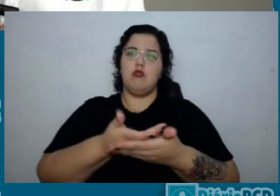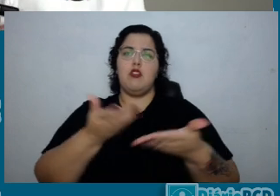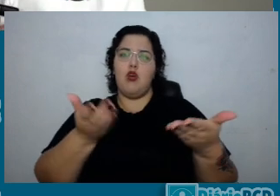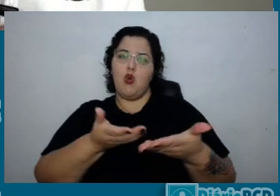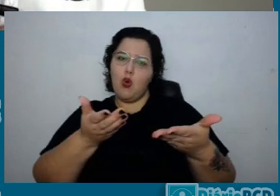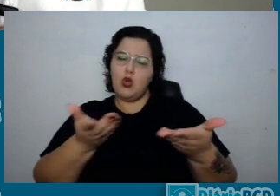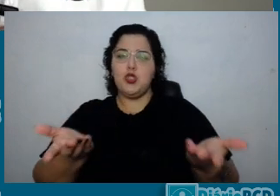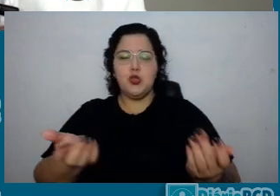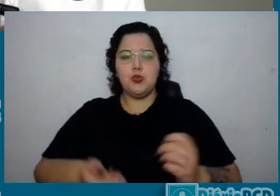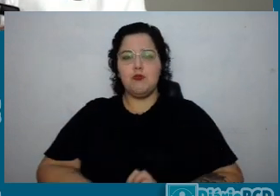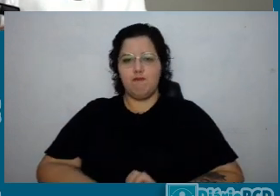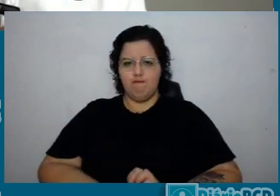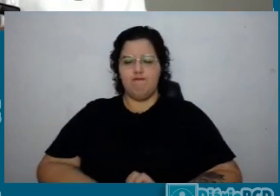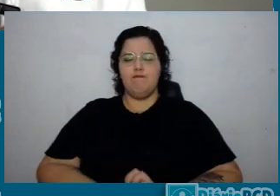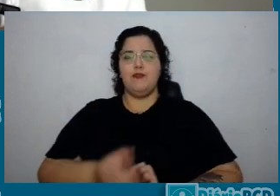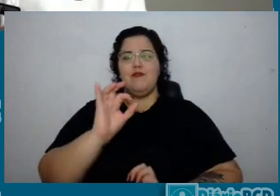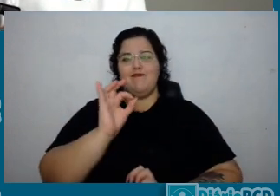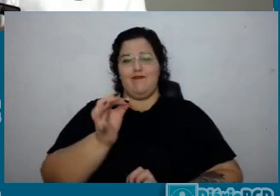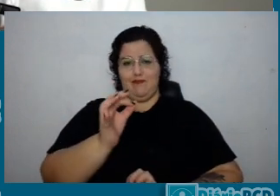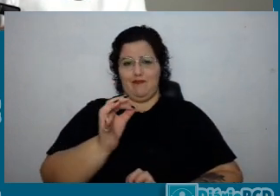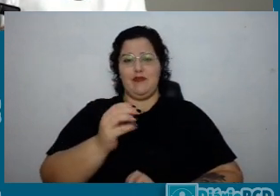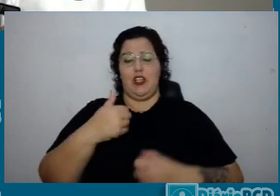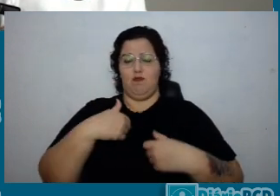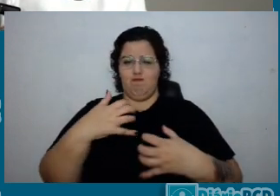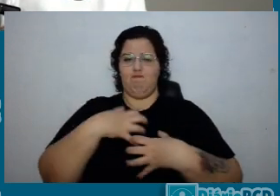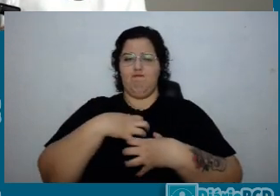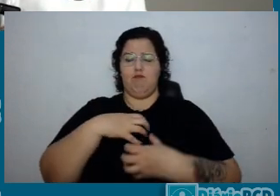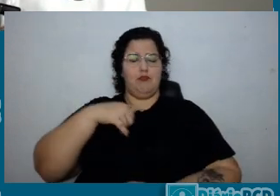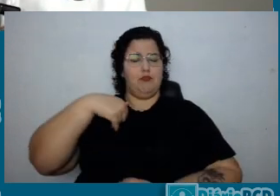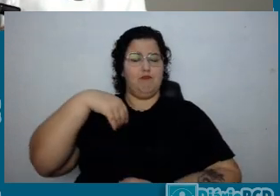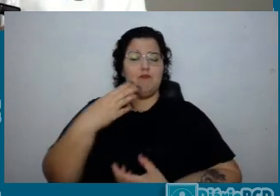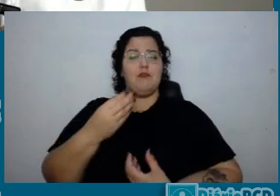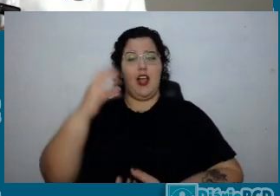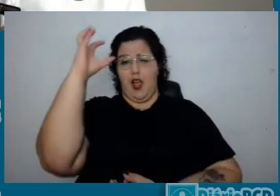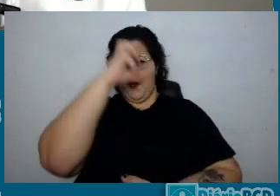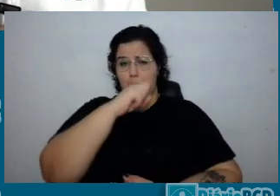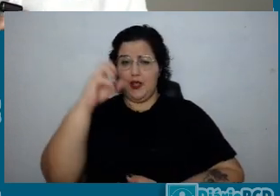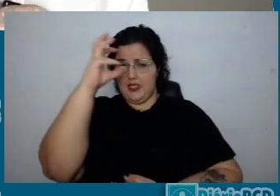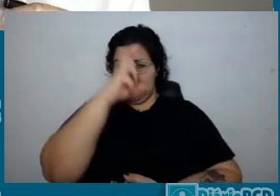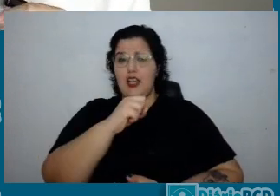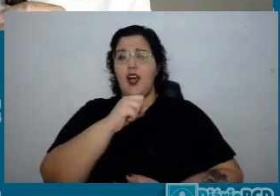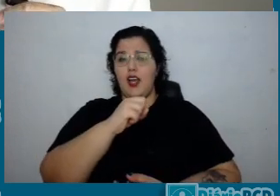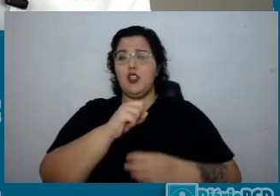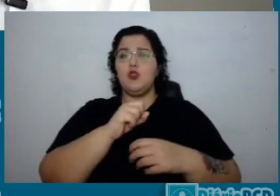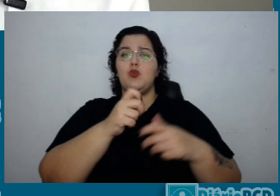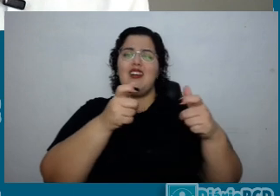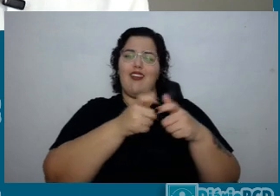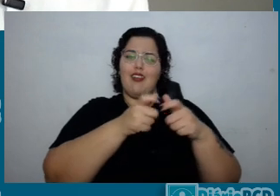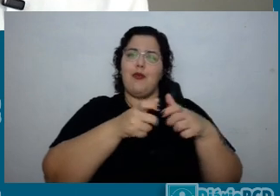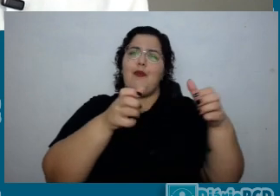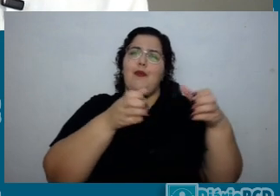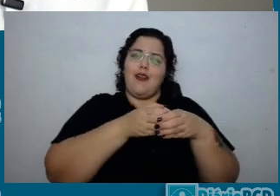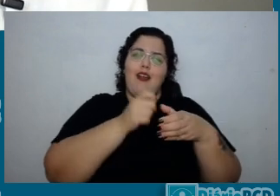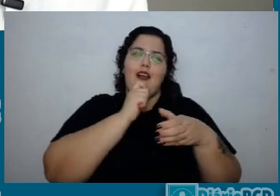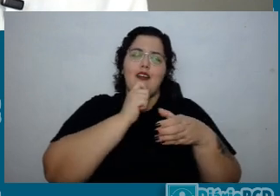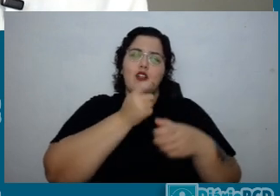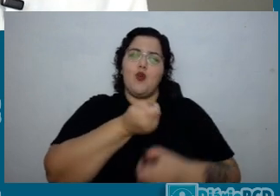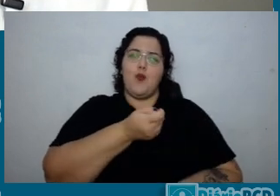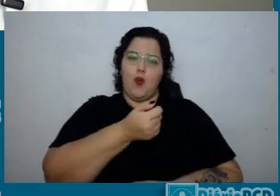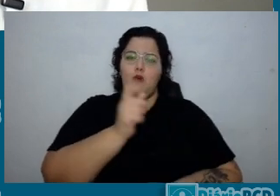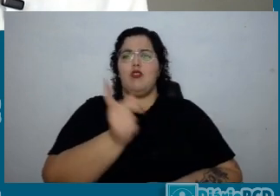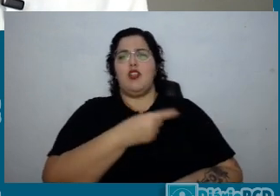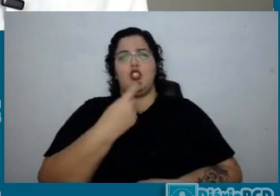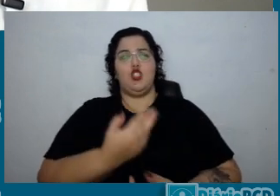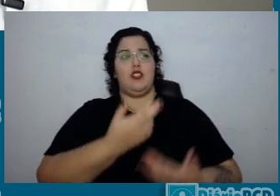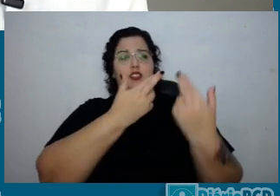secretária? O balanço é de muito aprendizado, né? Uma equipe ainda pequena para o tamanho das atribuições que temos, né? Somos